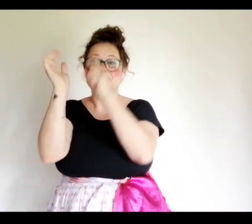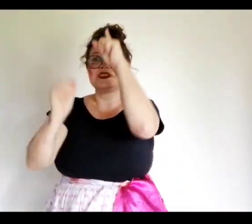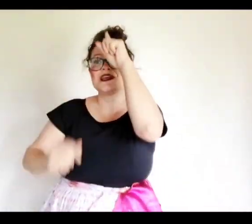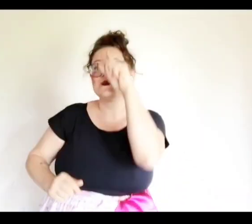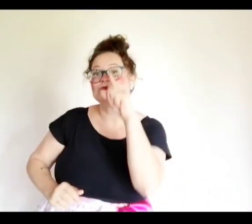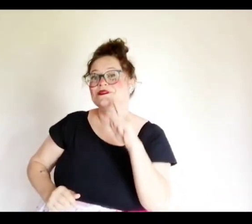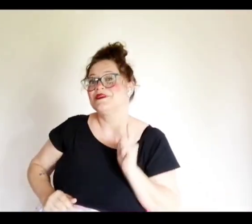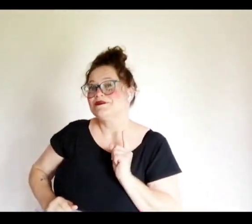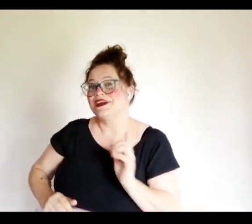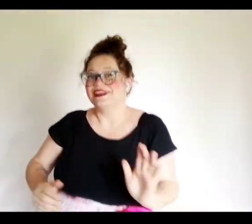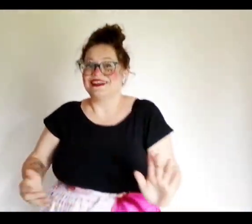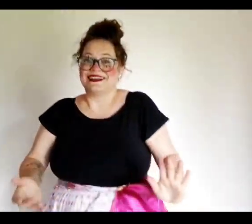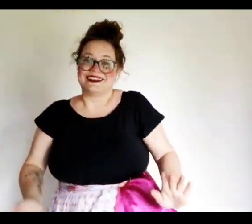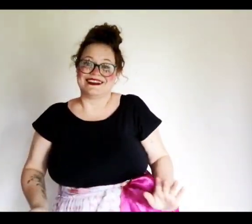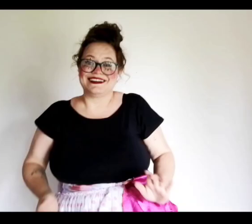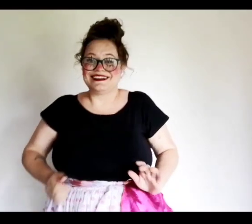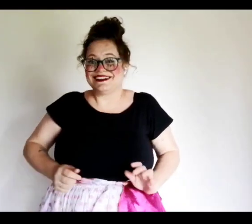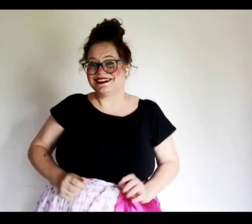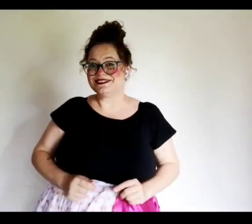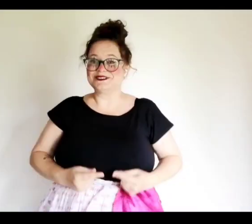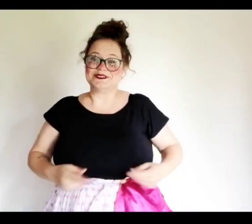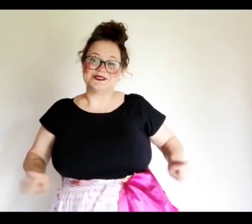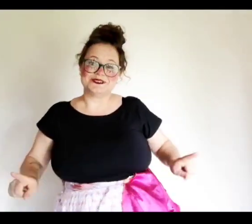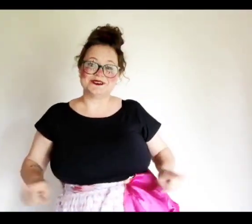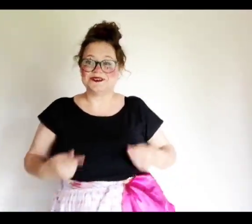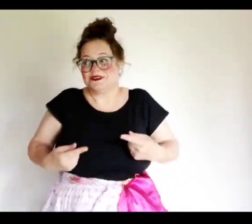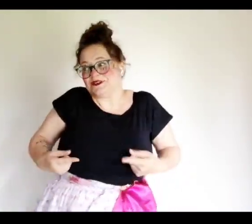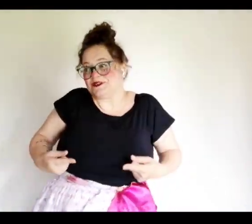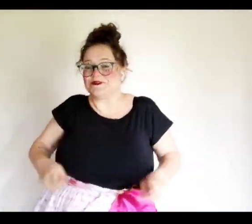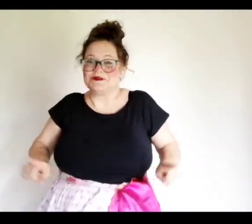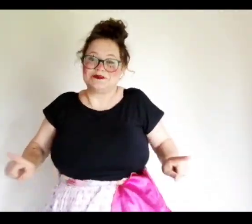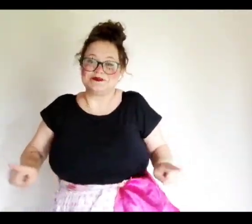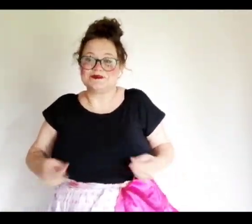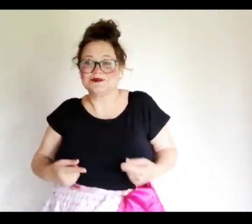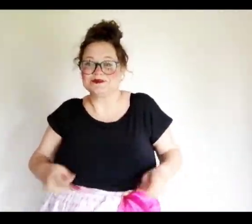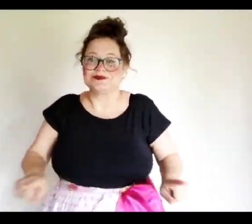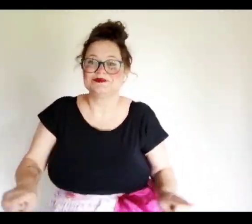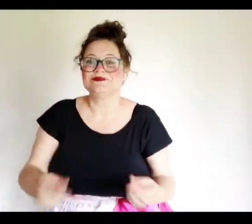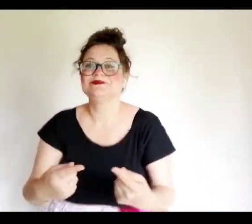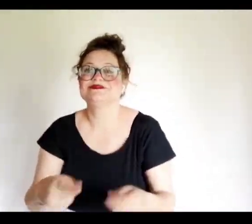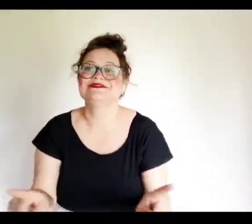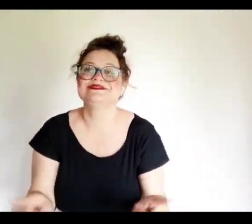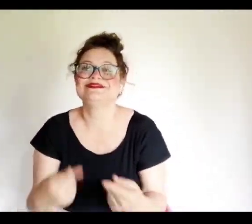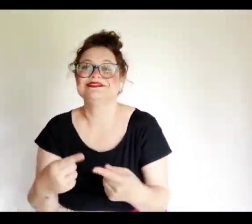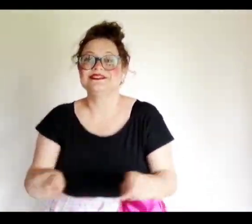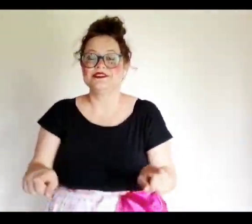Amarelo, sítio do Pica-Pau Amarelo.